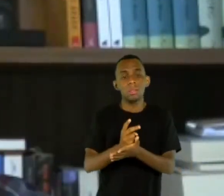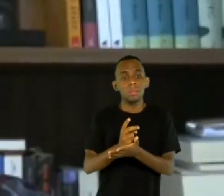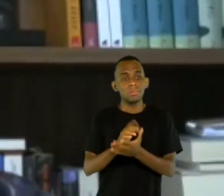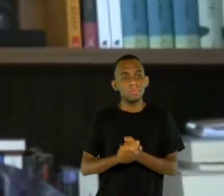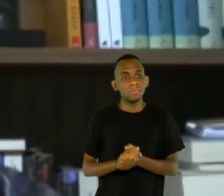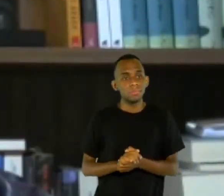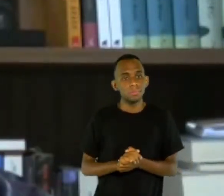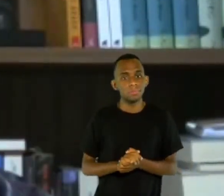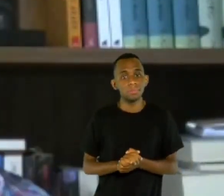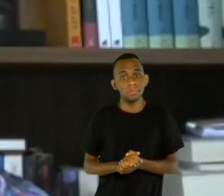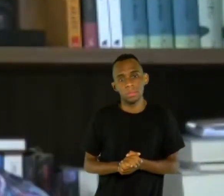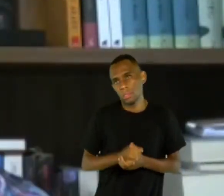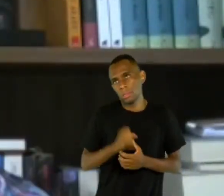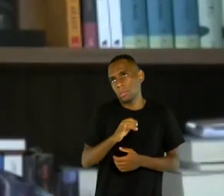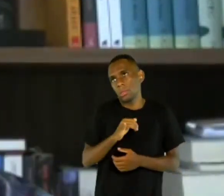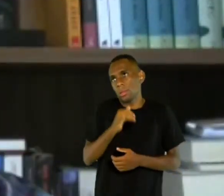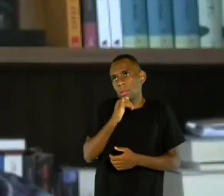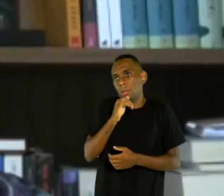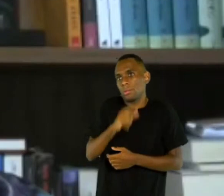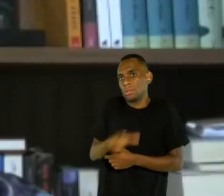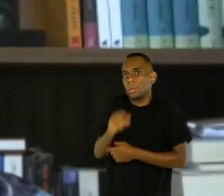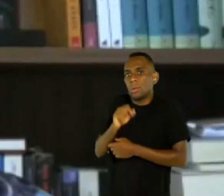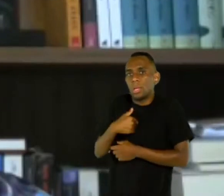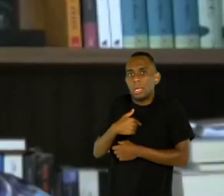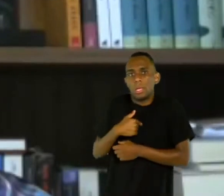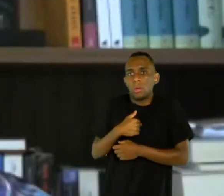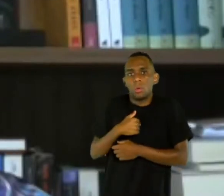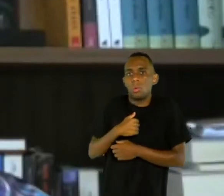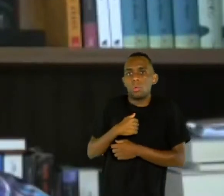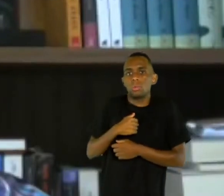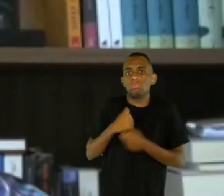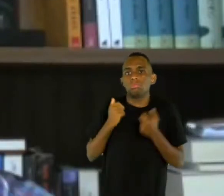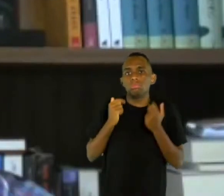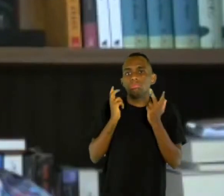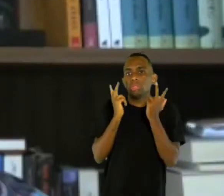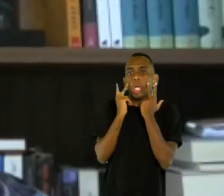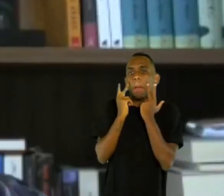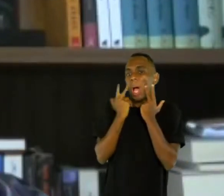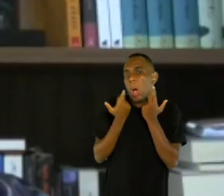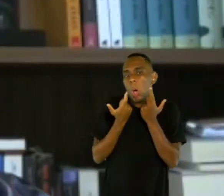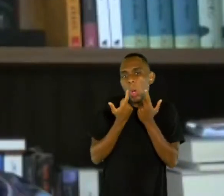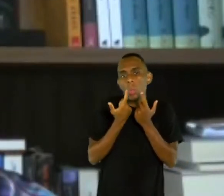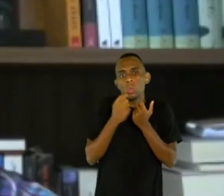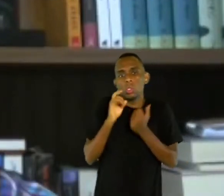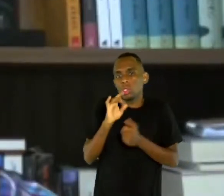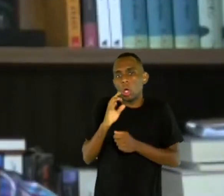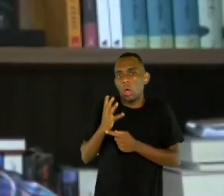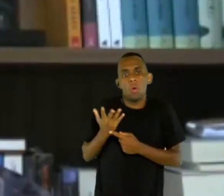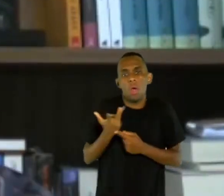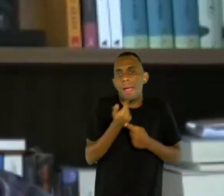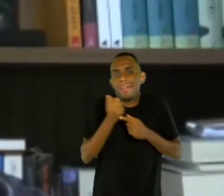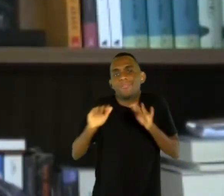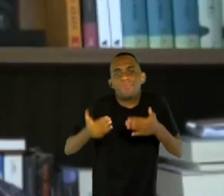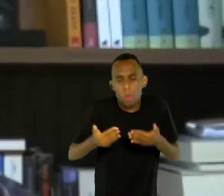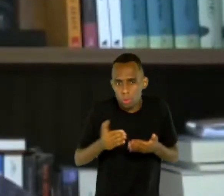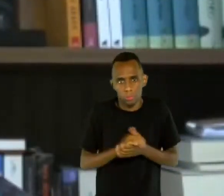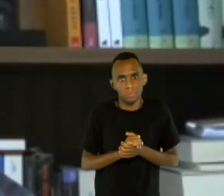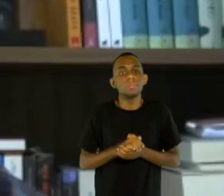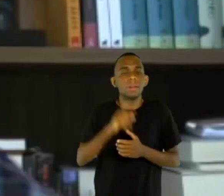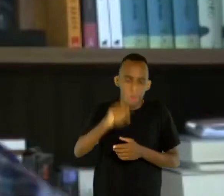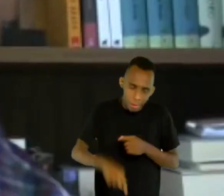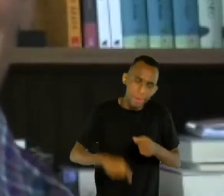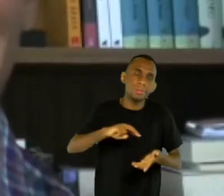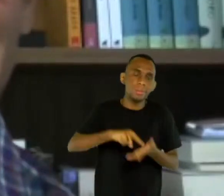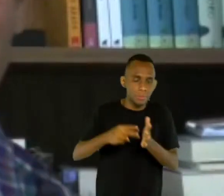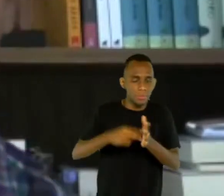se opta, diz, não, eu sou neutro, eu faço uma arte pela arte. Isso também é política,